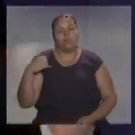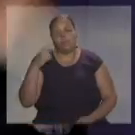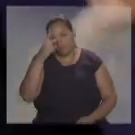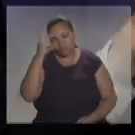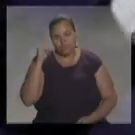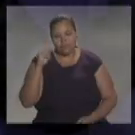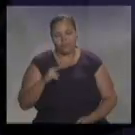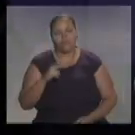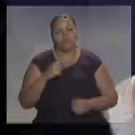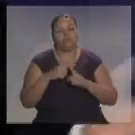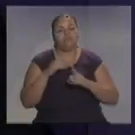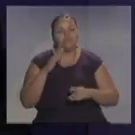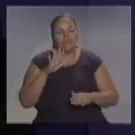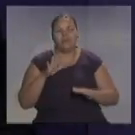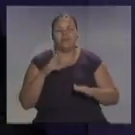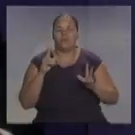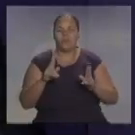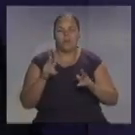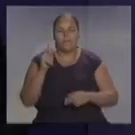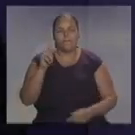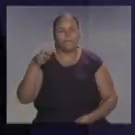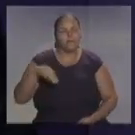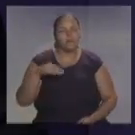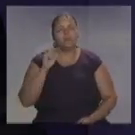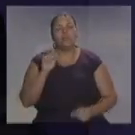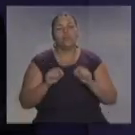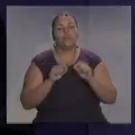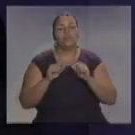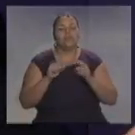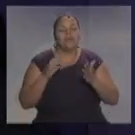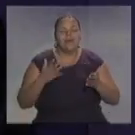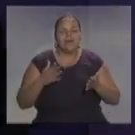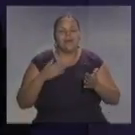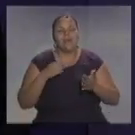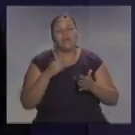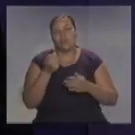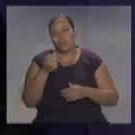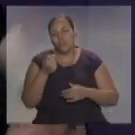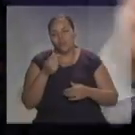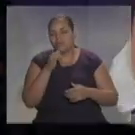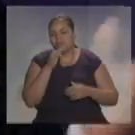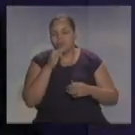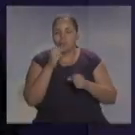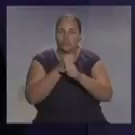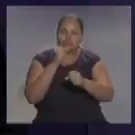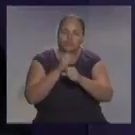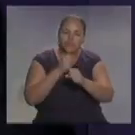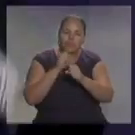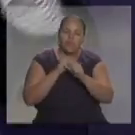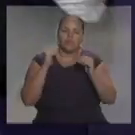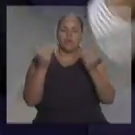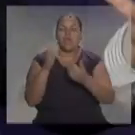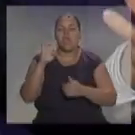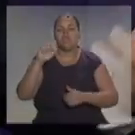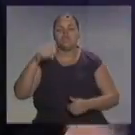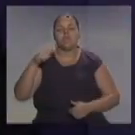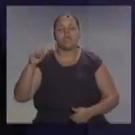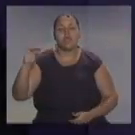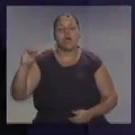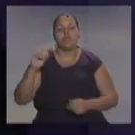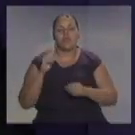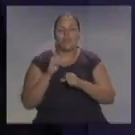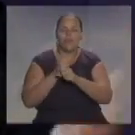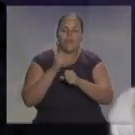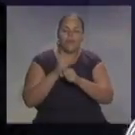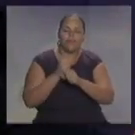seja apenas o que aconteceu no Pan-Americano. No Pan-Americano nós tivemos de legado muito pouco, né? O Engenhão, por exemplo, que teve que sofrer uma obra,